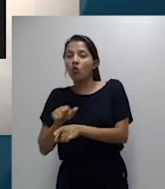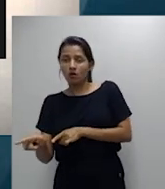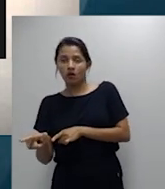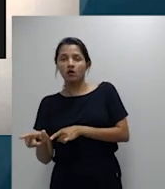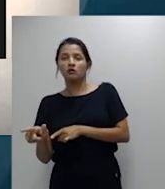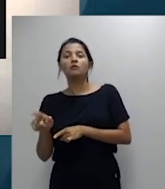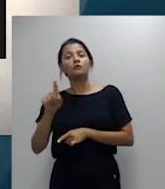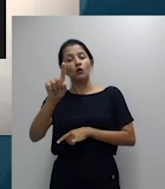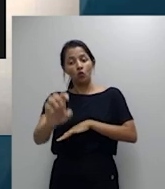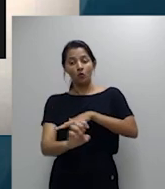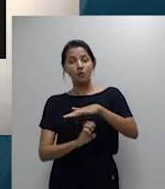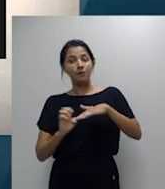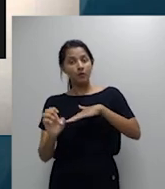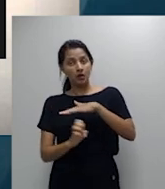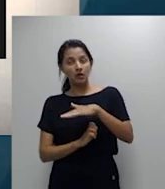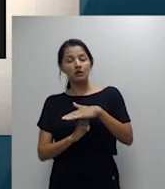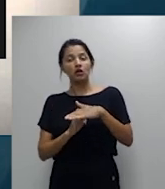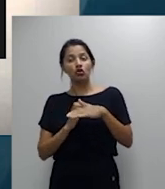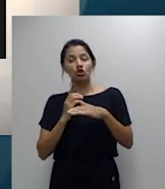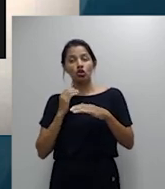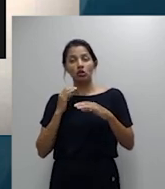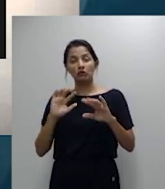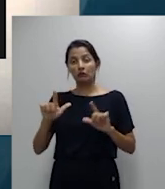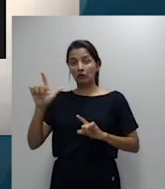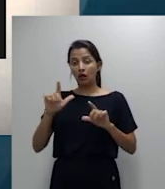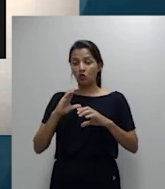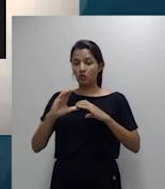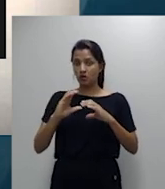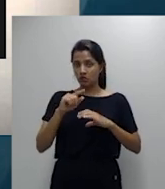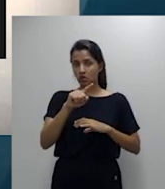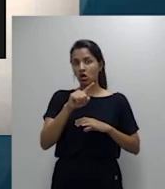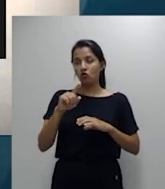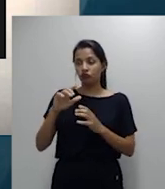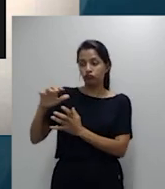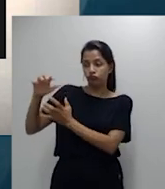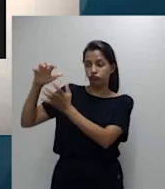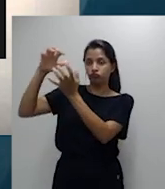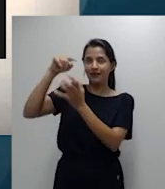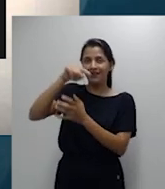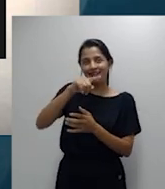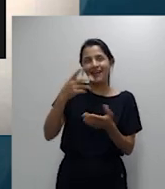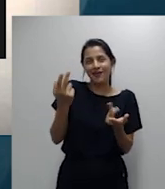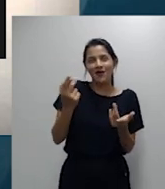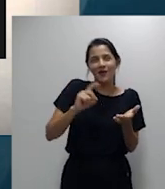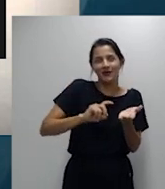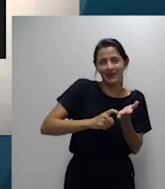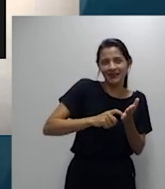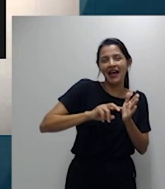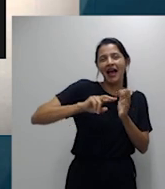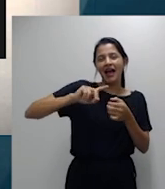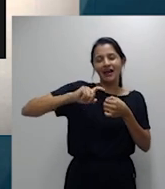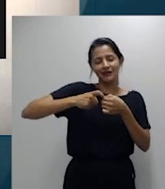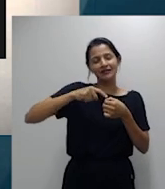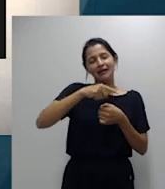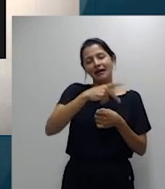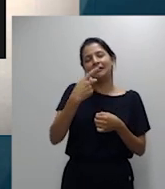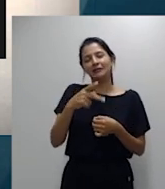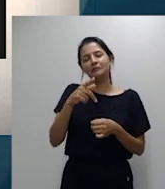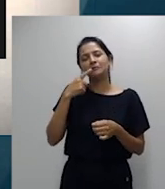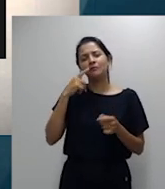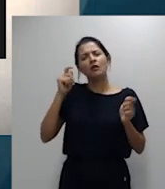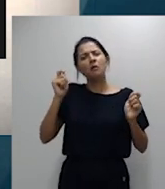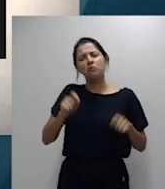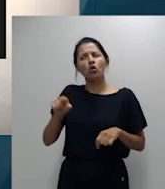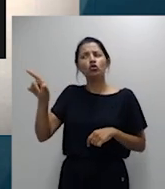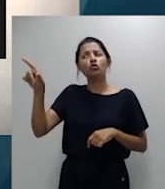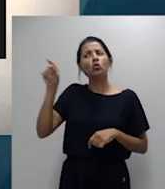via satélite é o caso das associadas da Associação Brasileira de TV por assinatura pode escolher entre